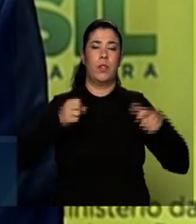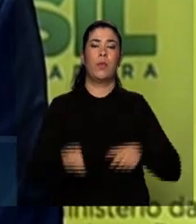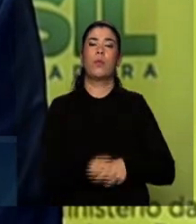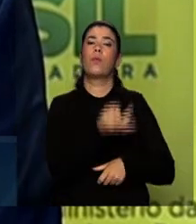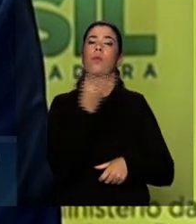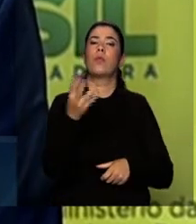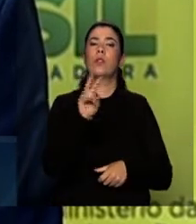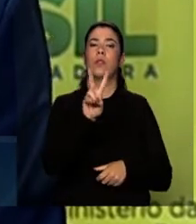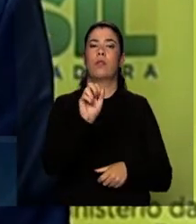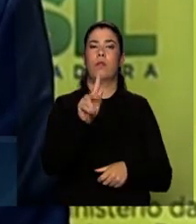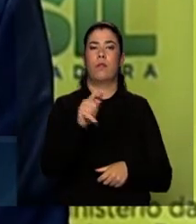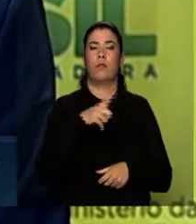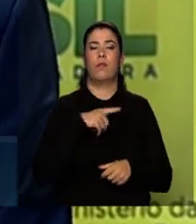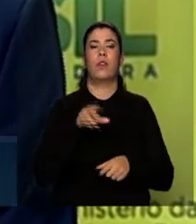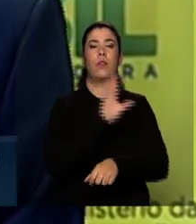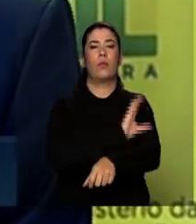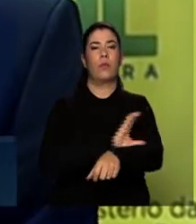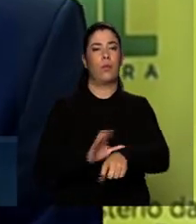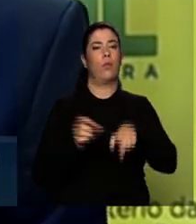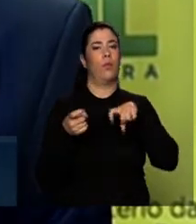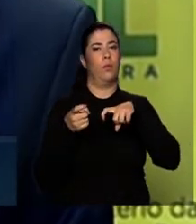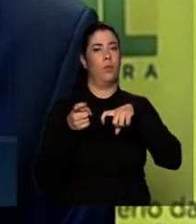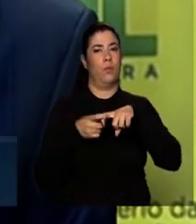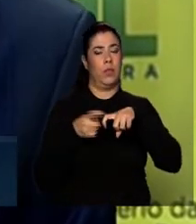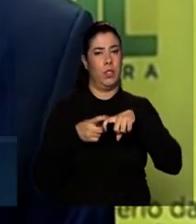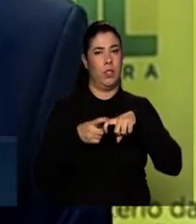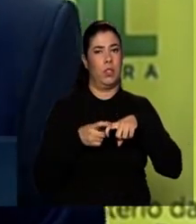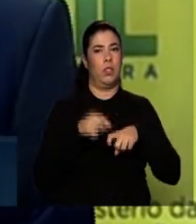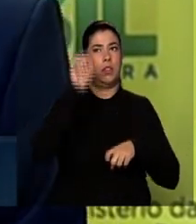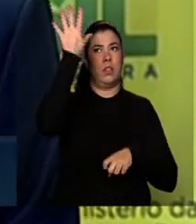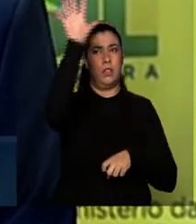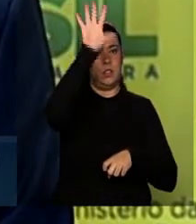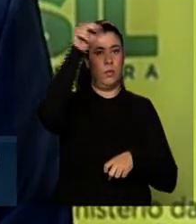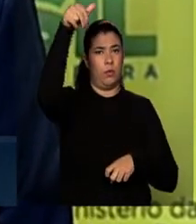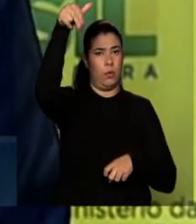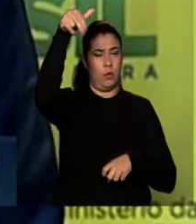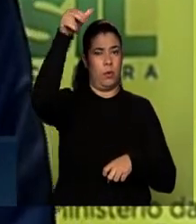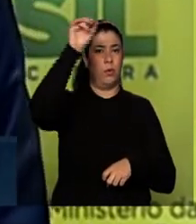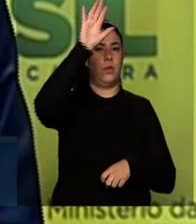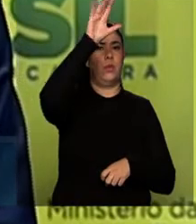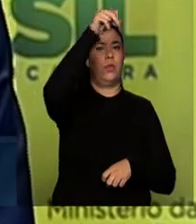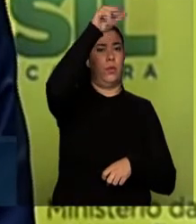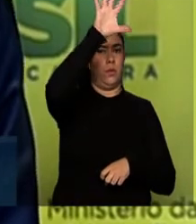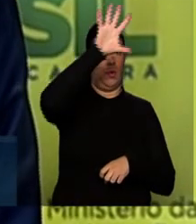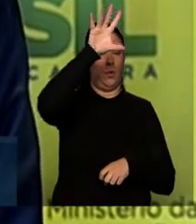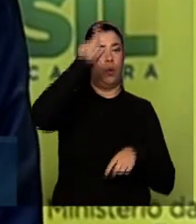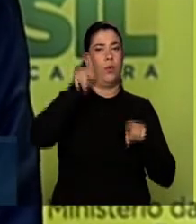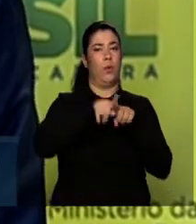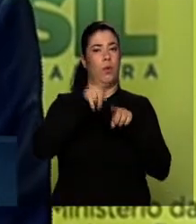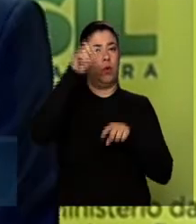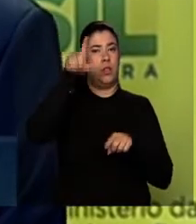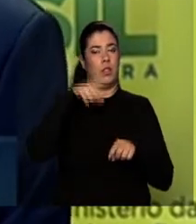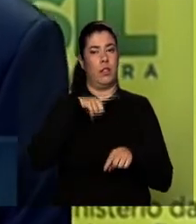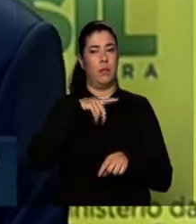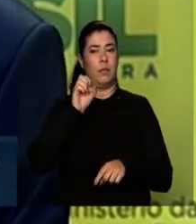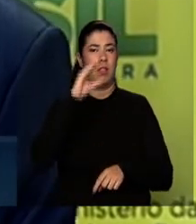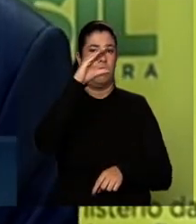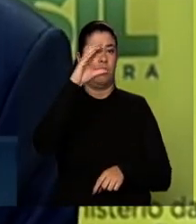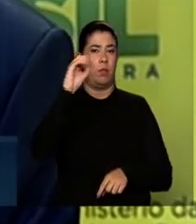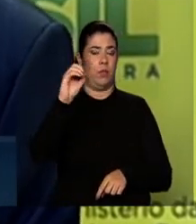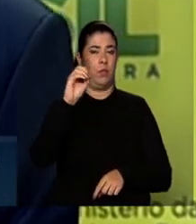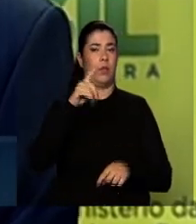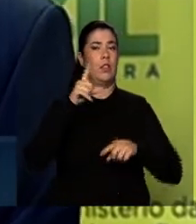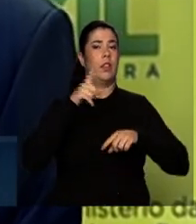de vagas de medicina nas regiões Norte, Nordeste e Centro-Oeste, dentro de critérios,